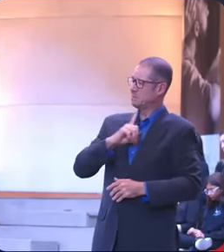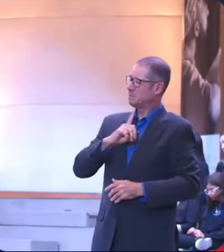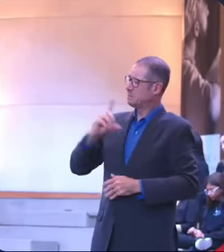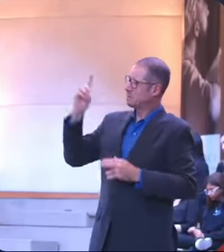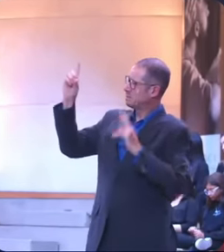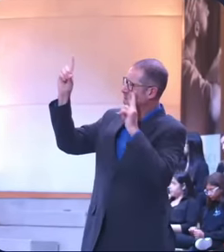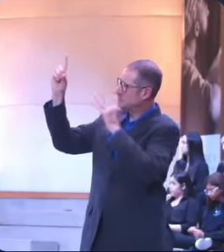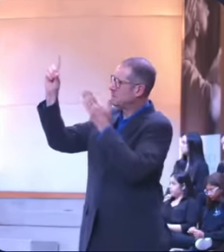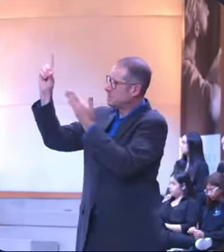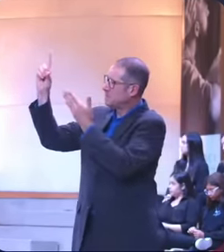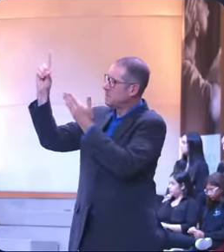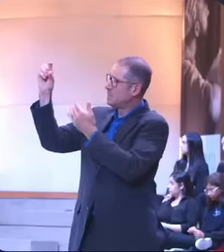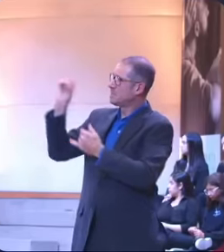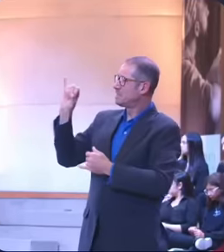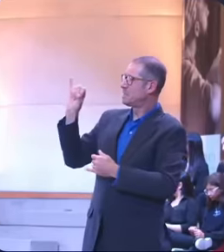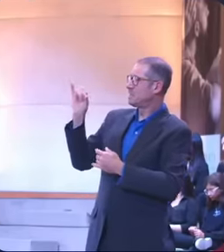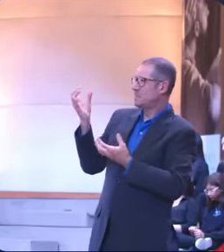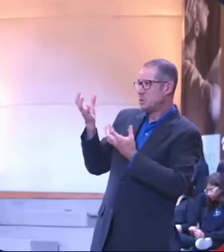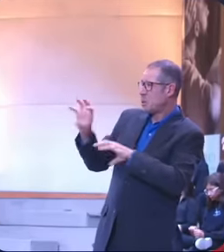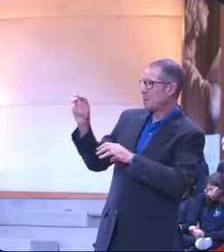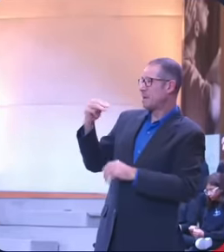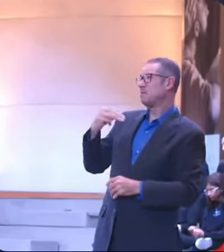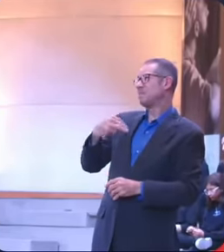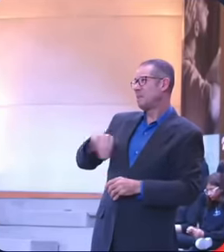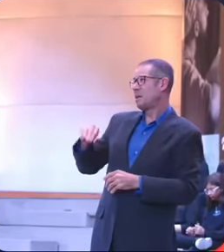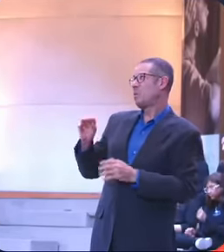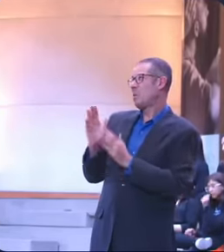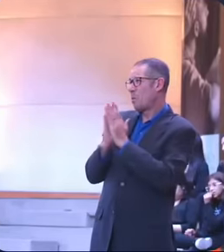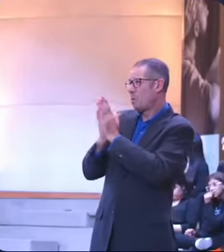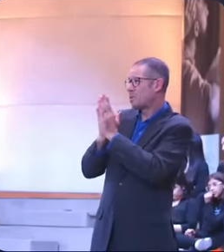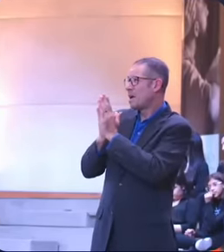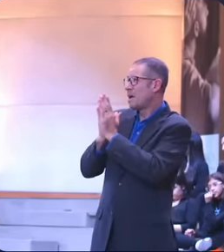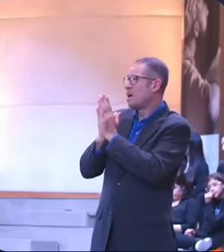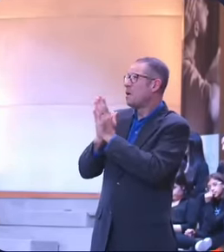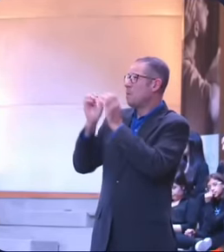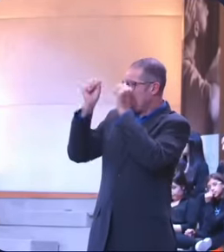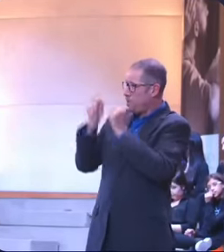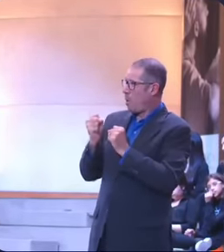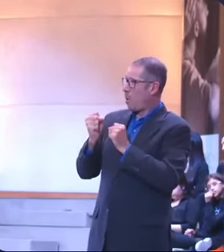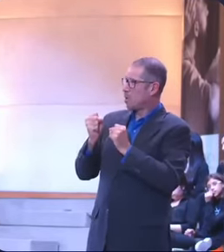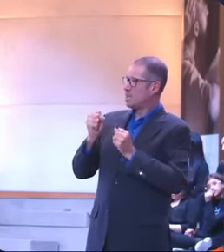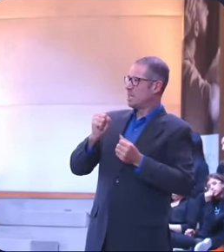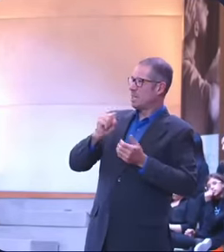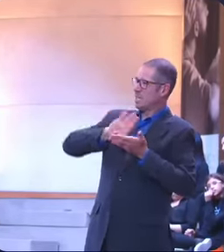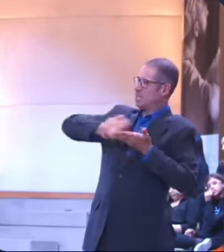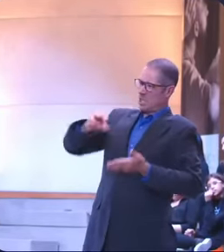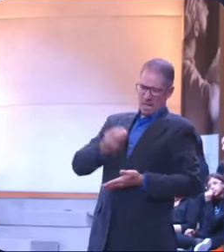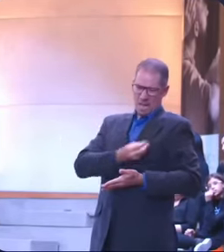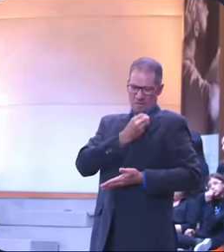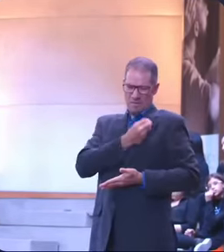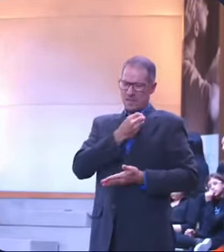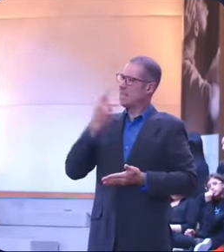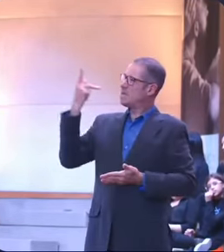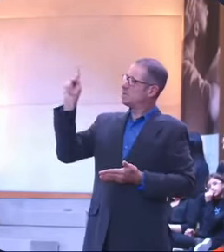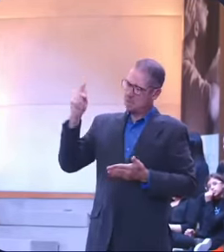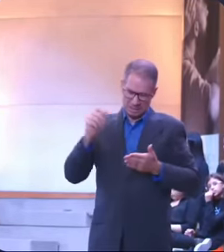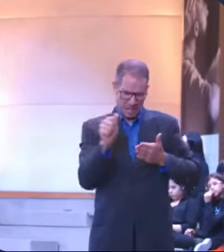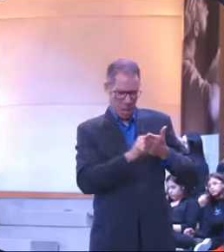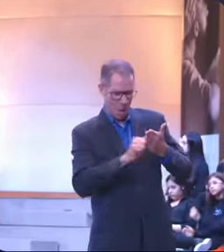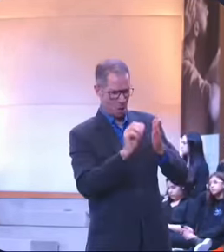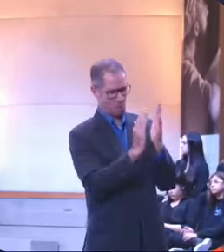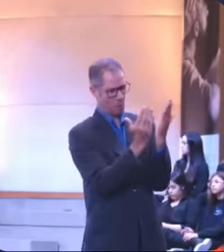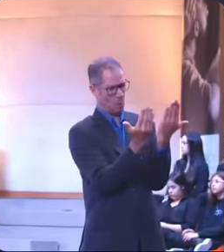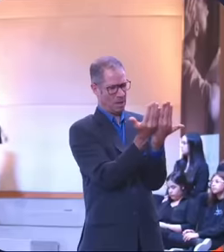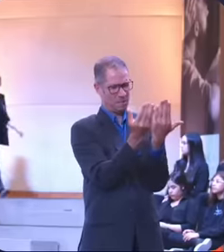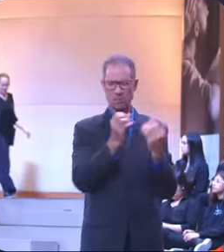Deus. Mas se o Senhor não quiser ter misericórdia, então pode me riscar do teu livro, se isso